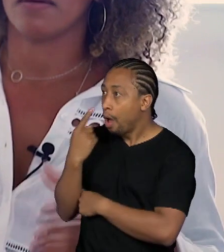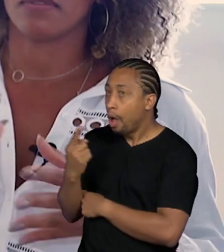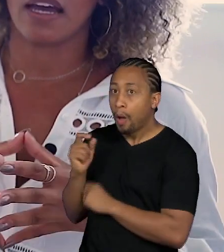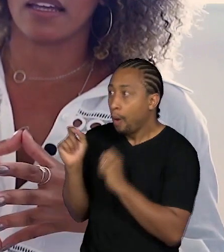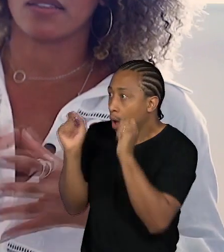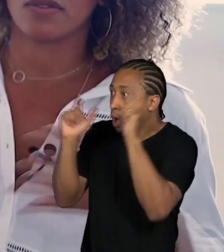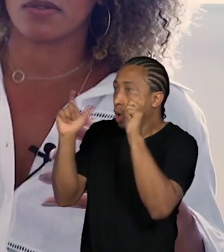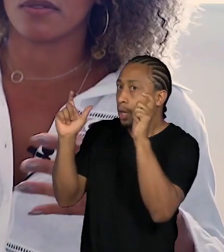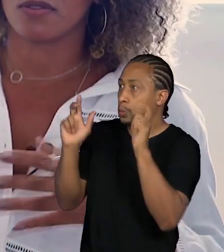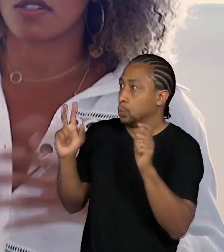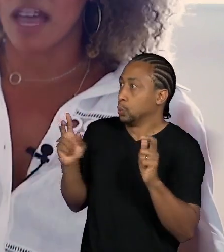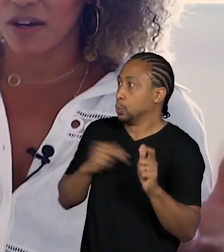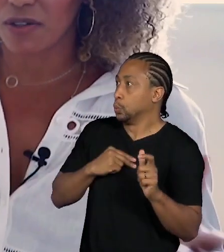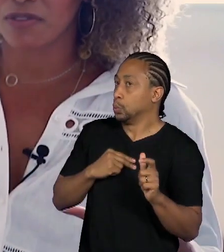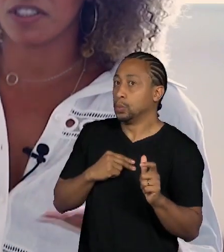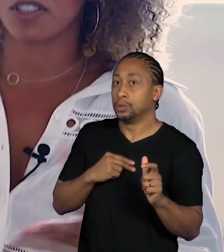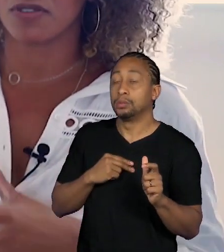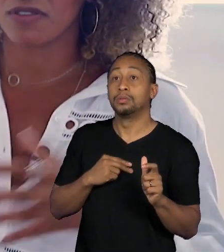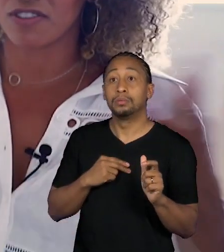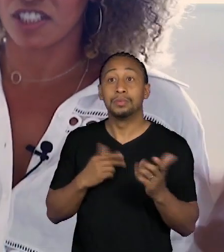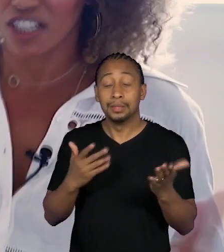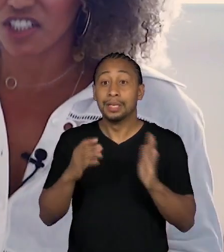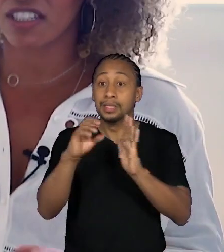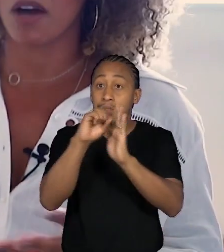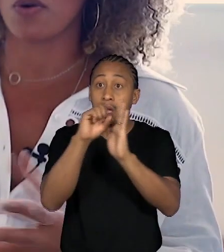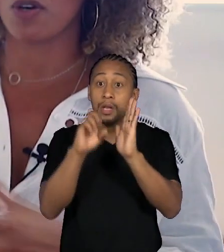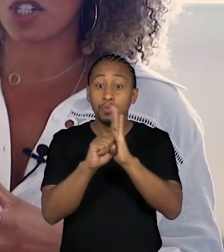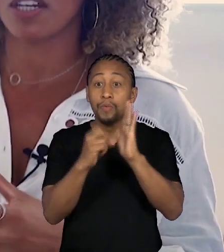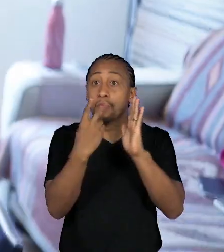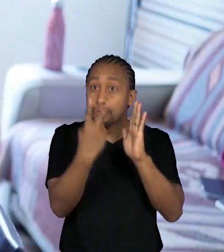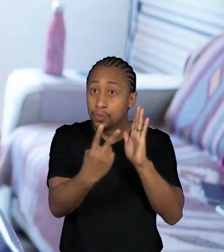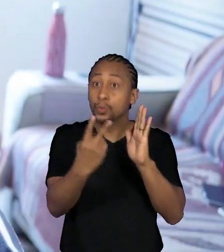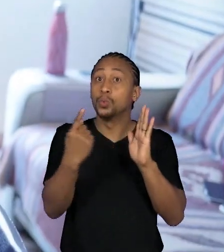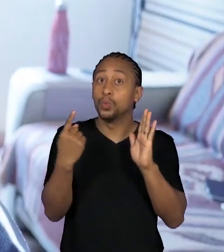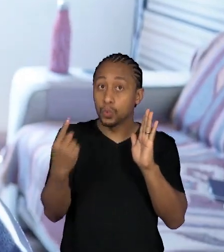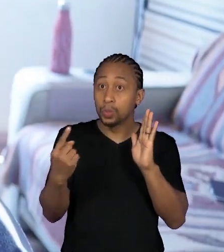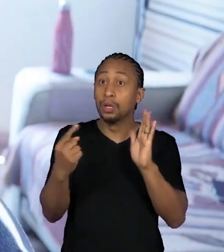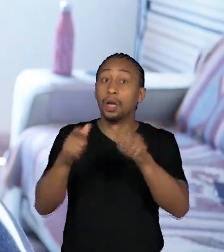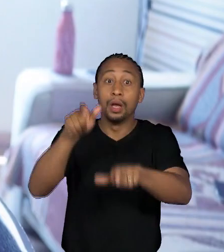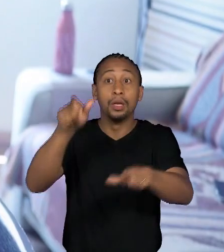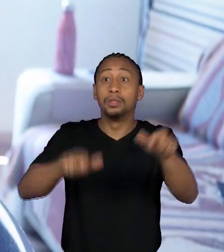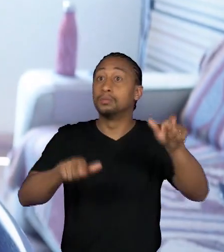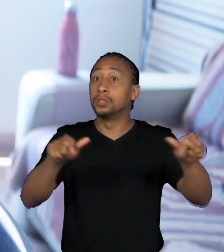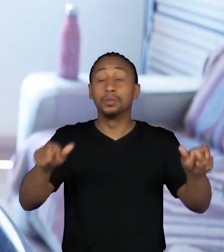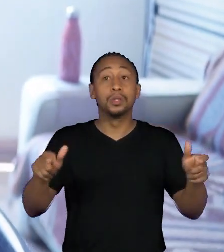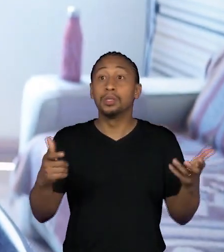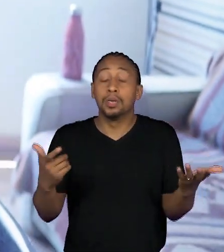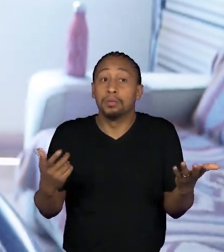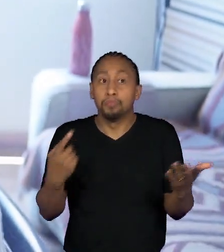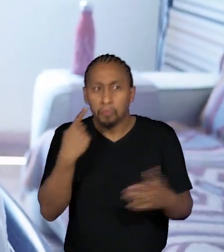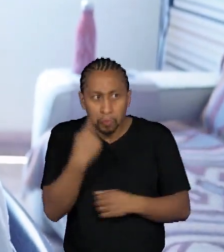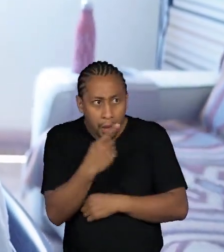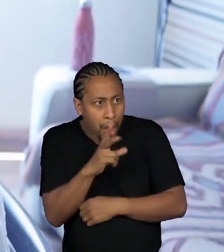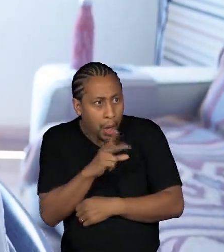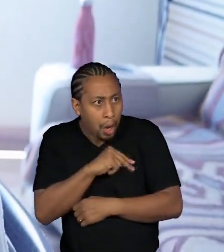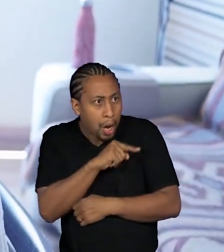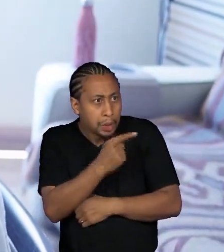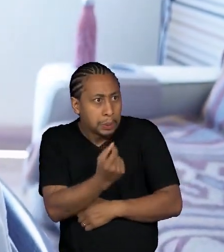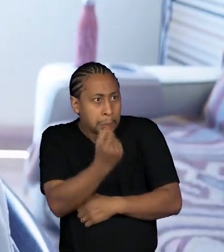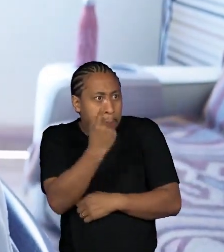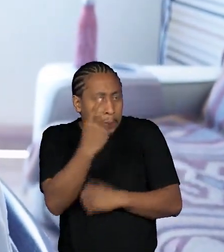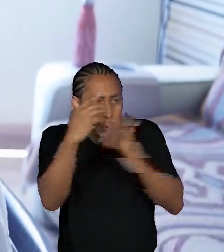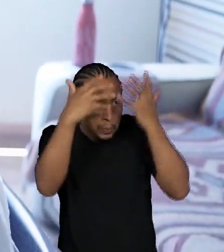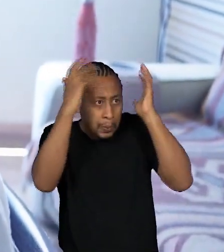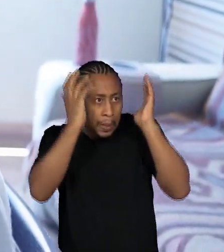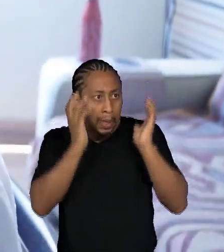bem, né? No século XXI, onde a gente está hoje, as pessoas não têm bons olhos, mas a gente encara